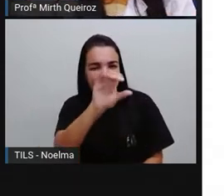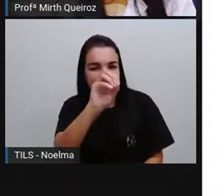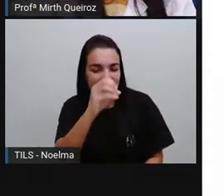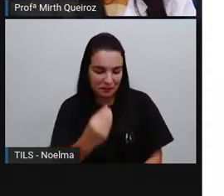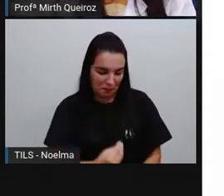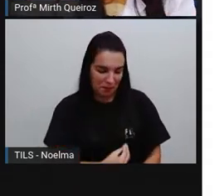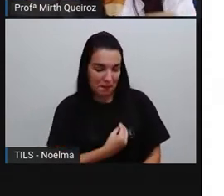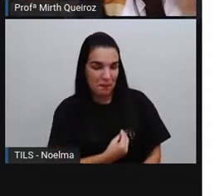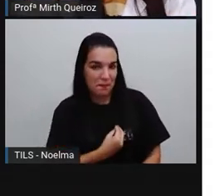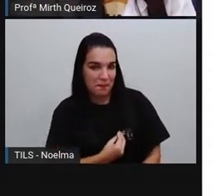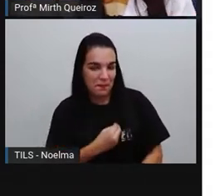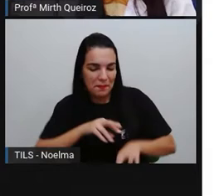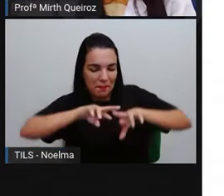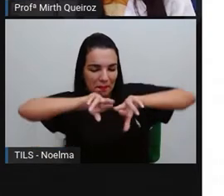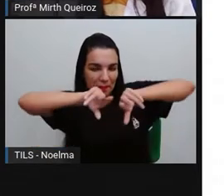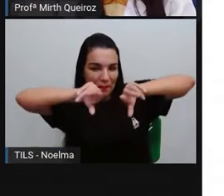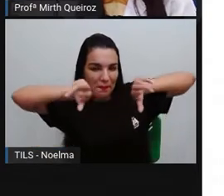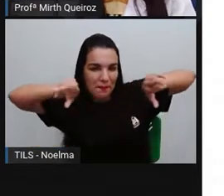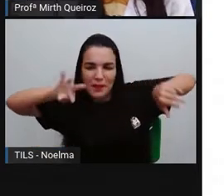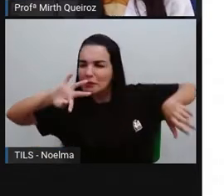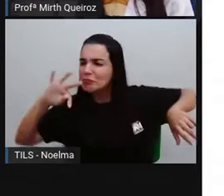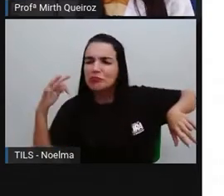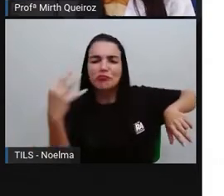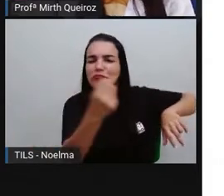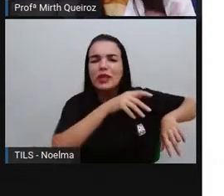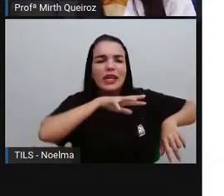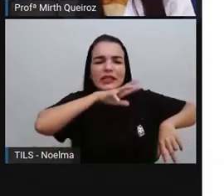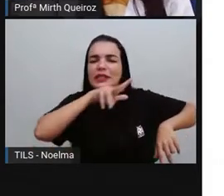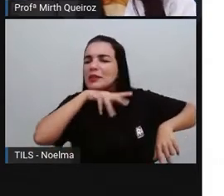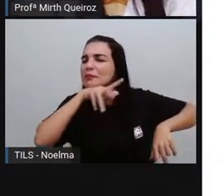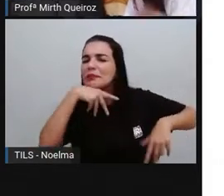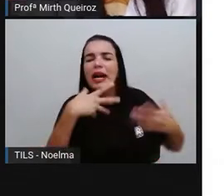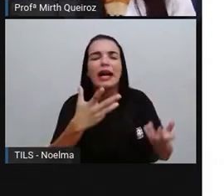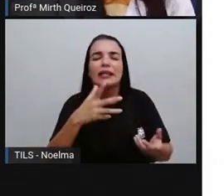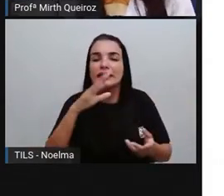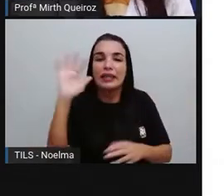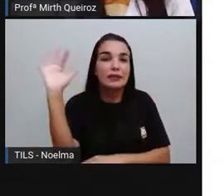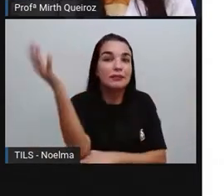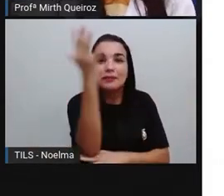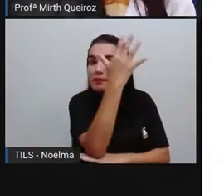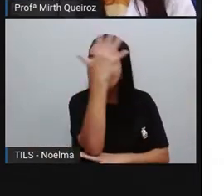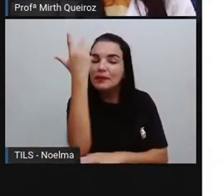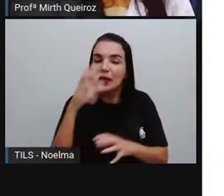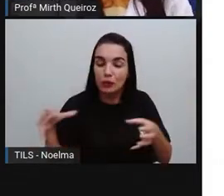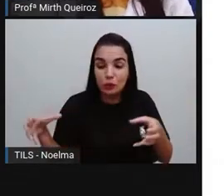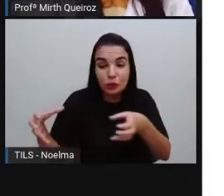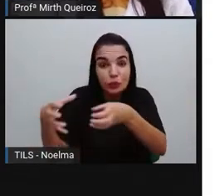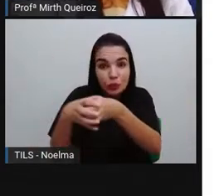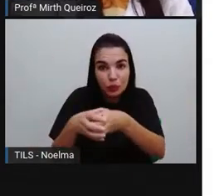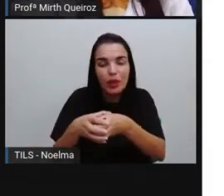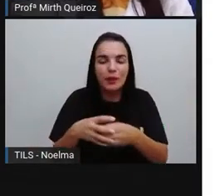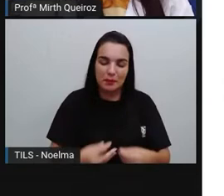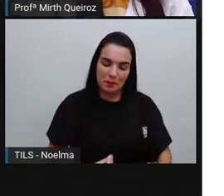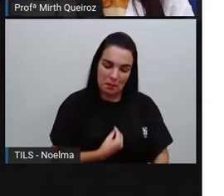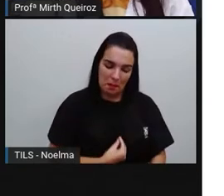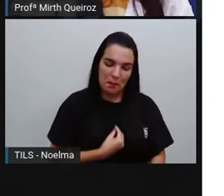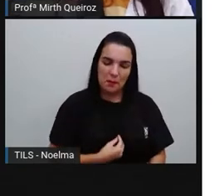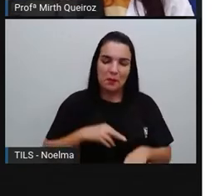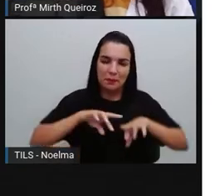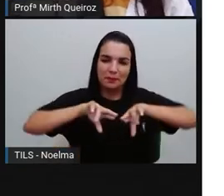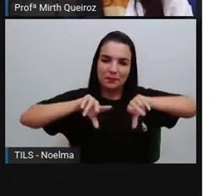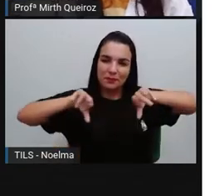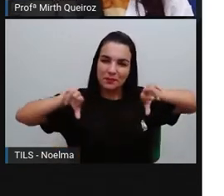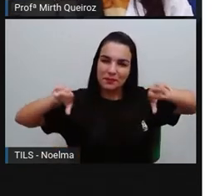biodiversidade, né? Todos esses animais, todas essas plantas, a fauna, a flora, vão formar a biodiversidade, que é